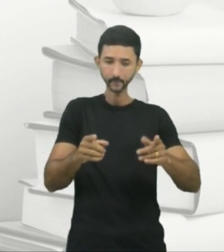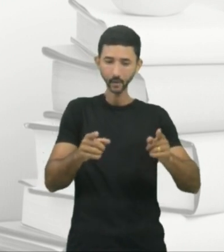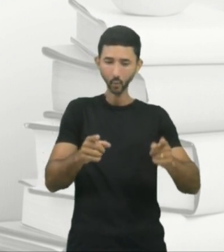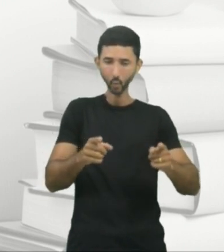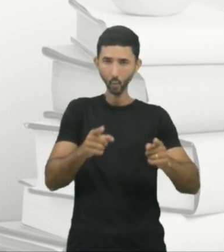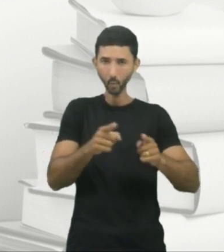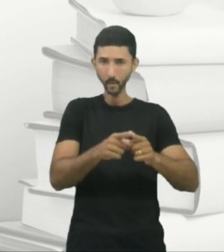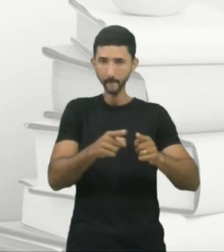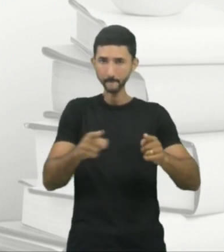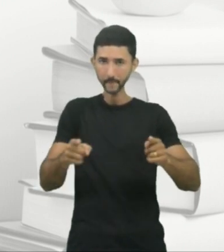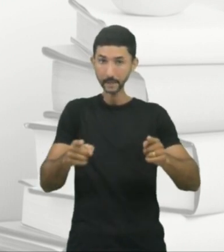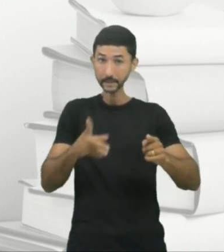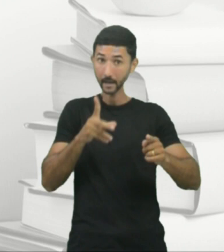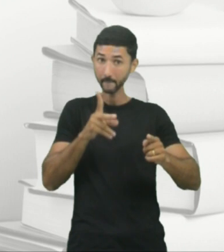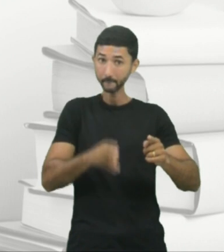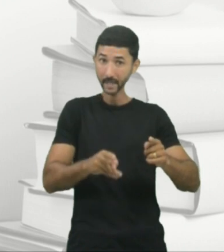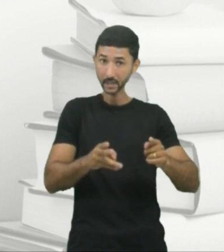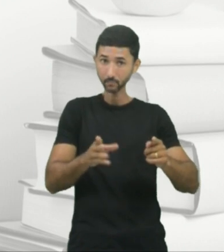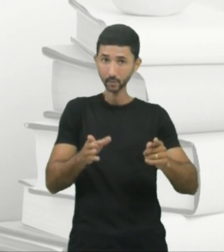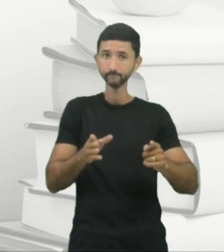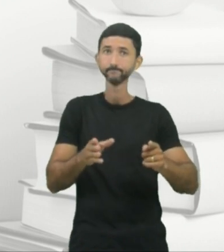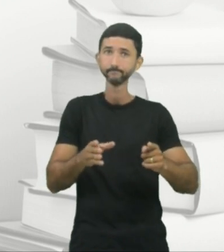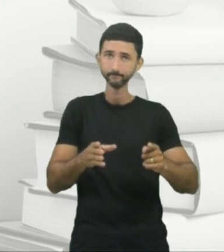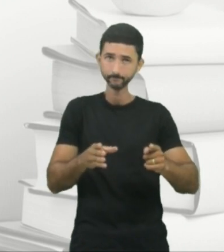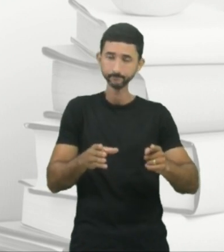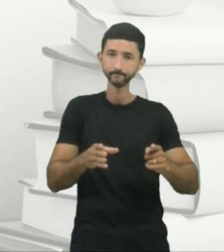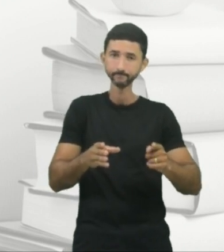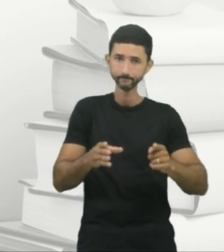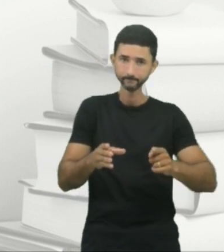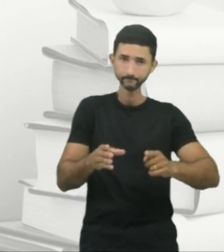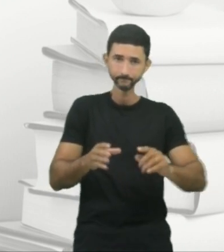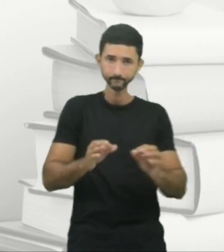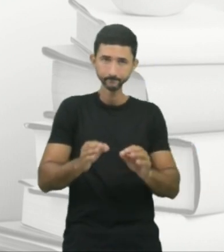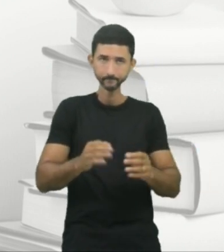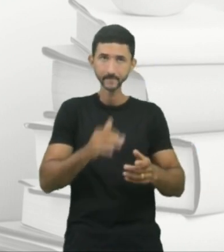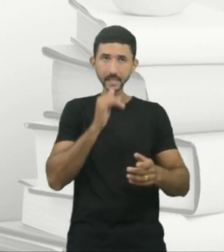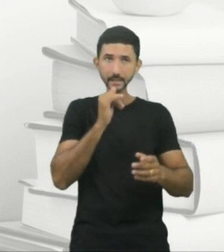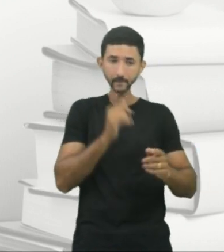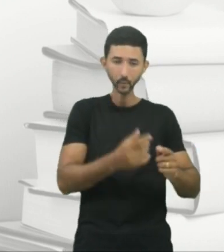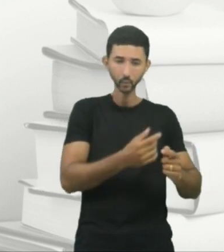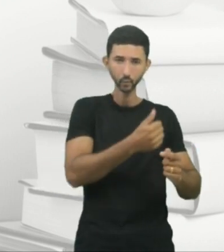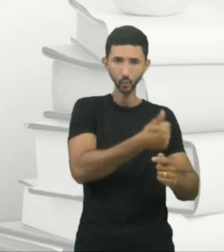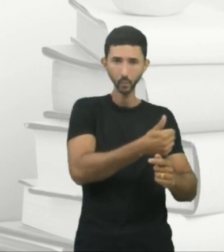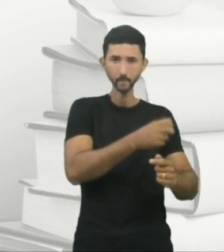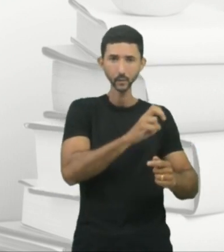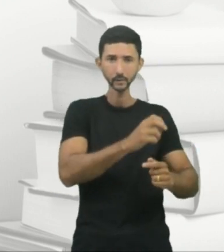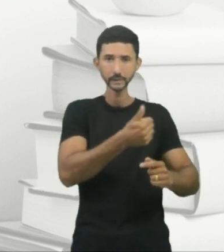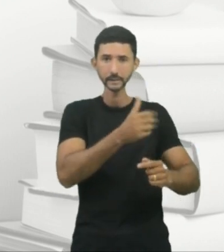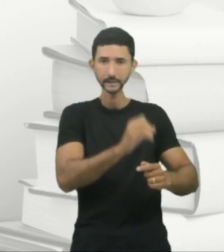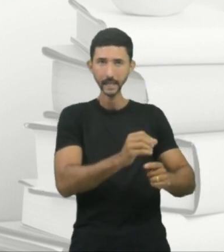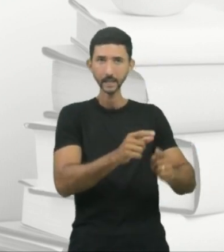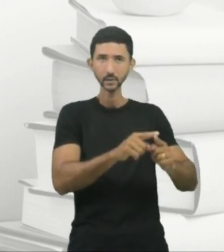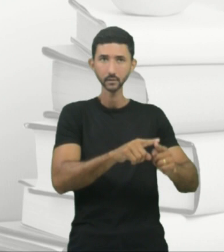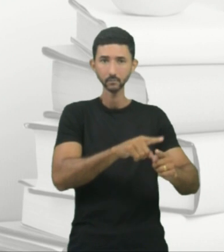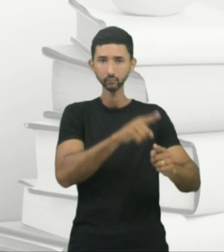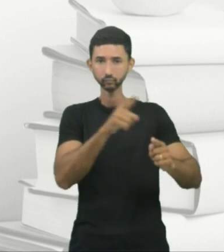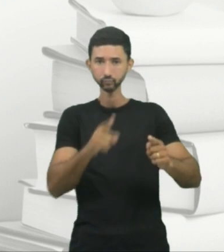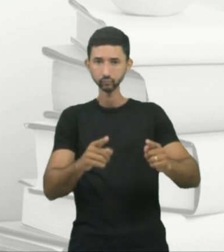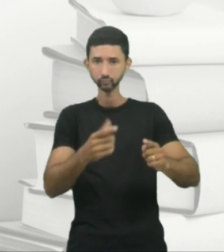da reta para o outro tem que ser sempre a mesma. Então, aqui se está indo de 1510